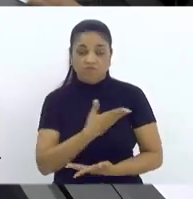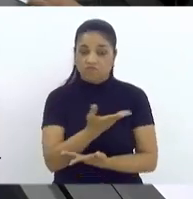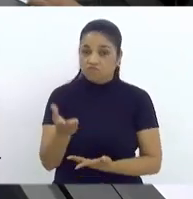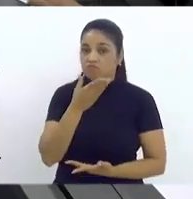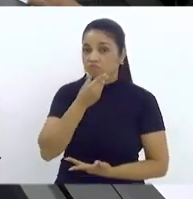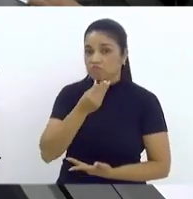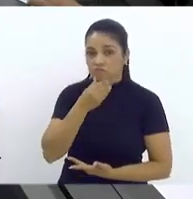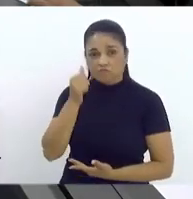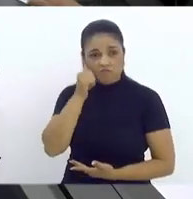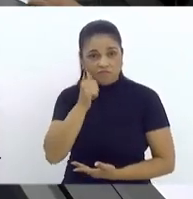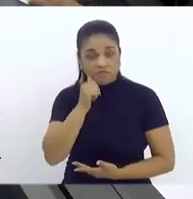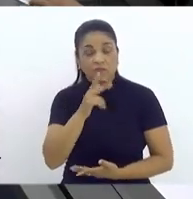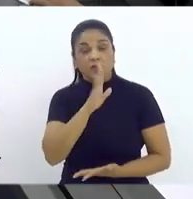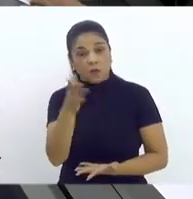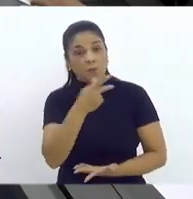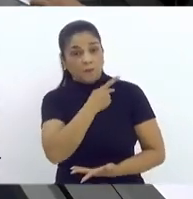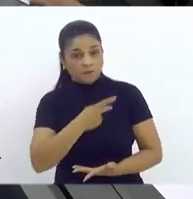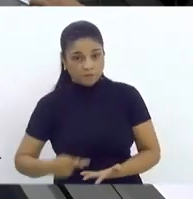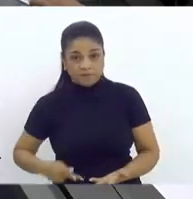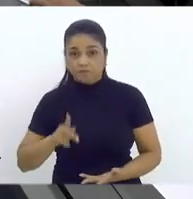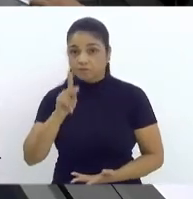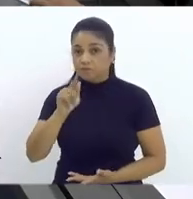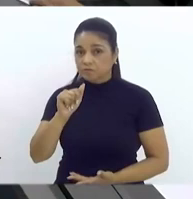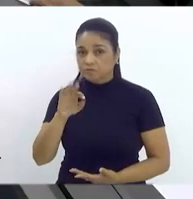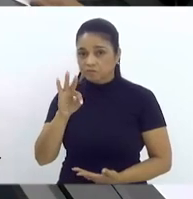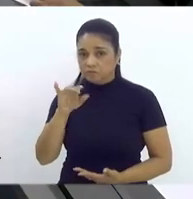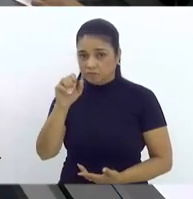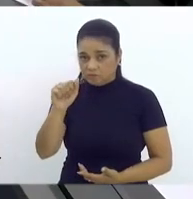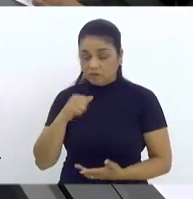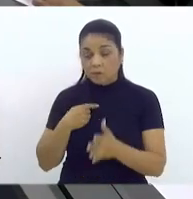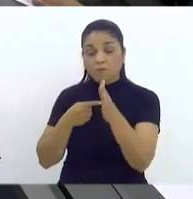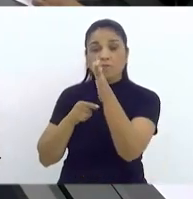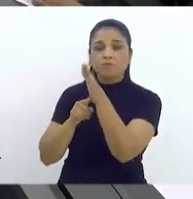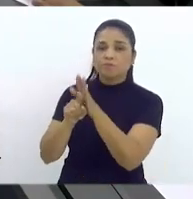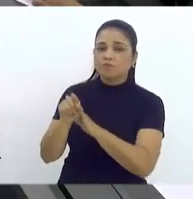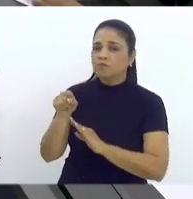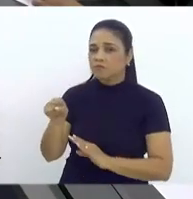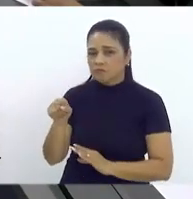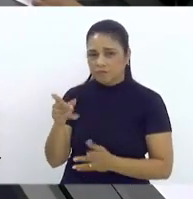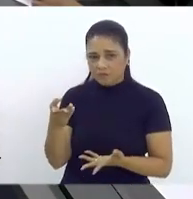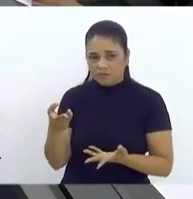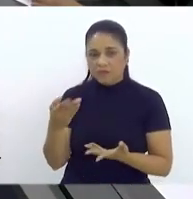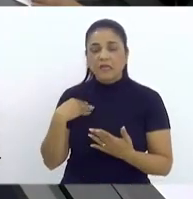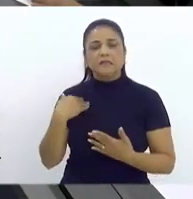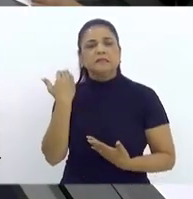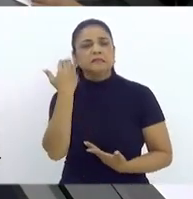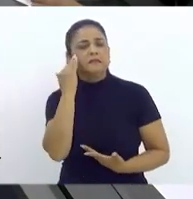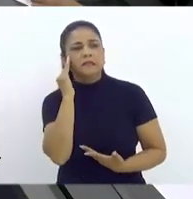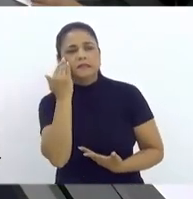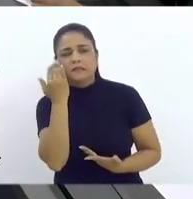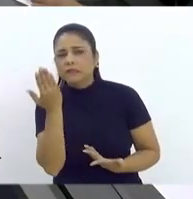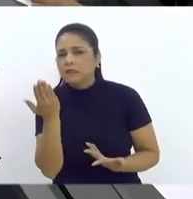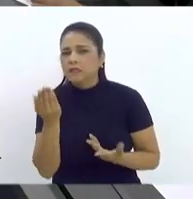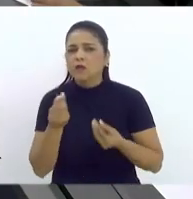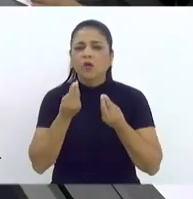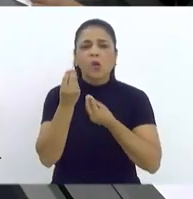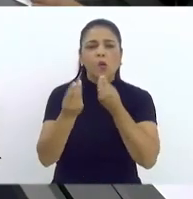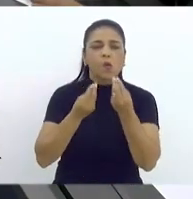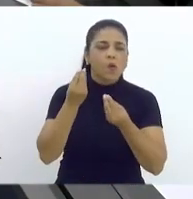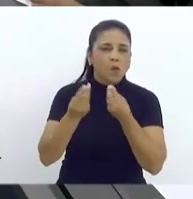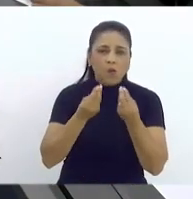Presidente Kátia, eu vou dirigir as minhas perguntas no sentido da gente entender um pouco